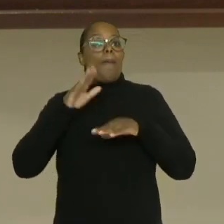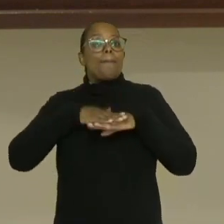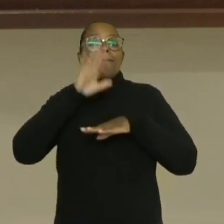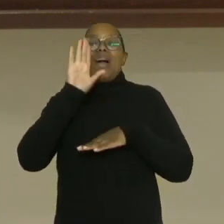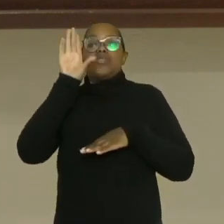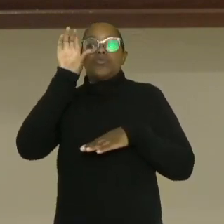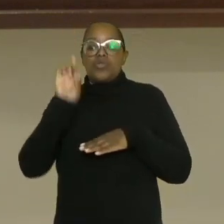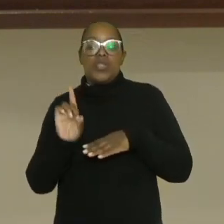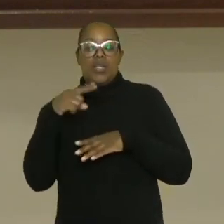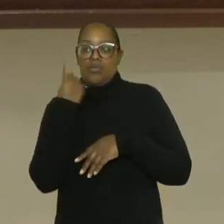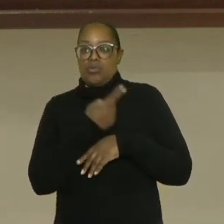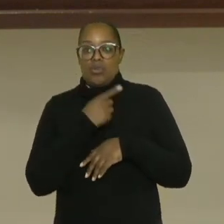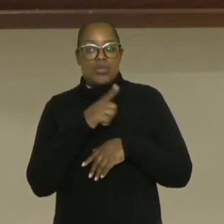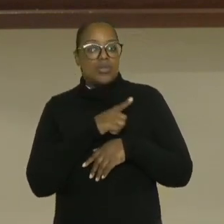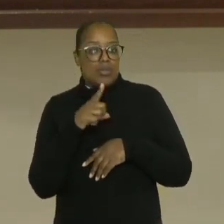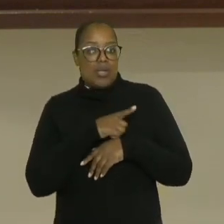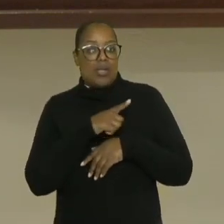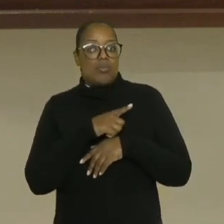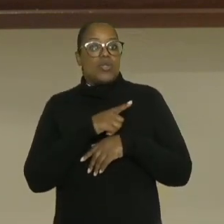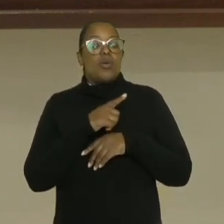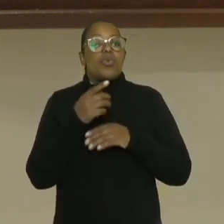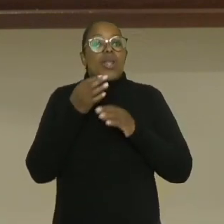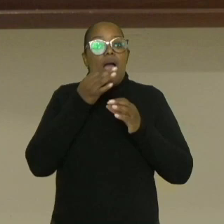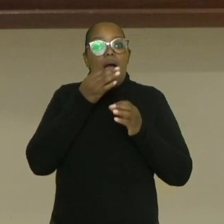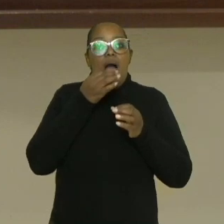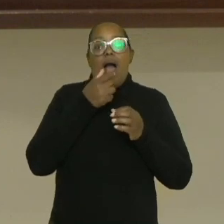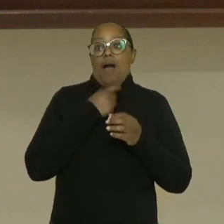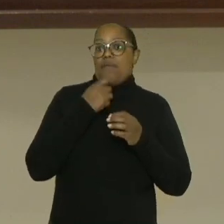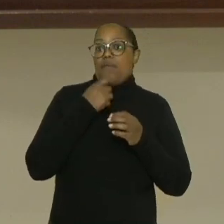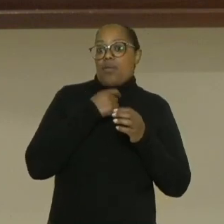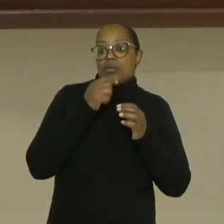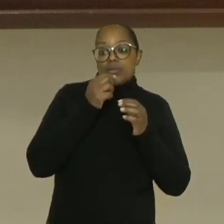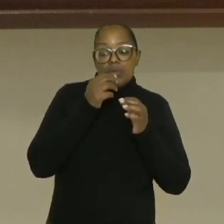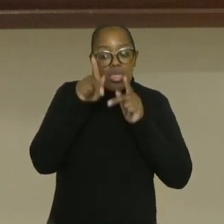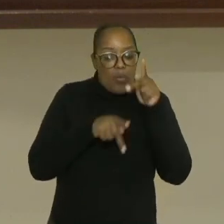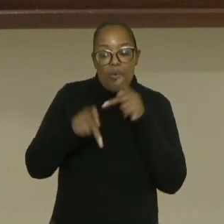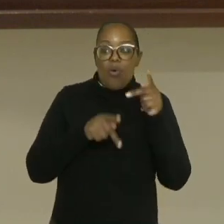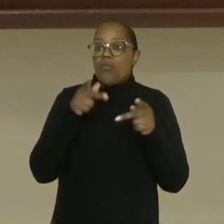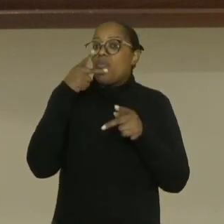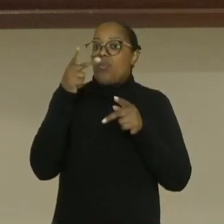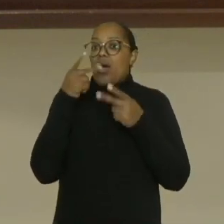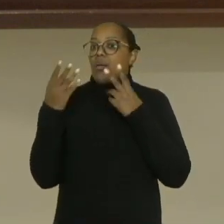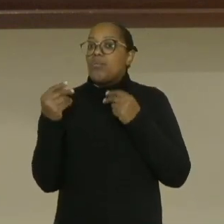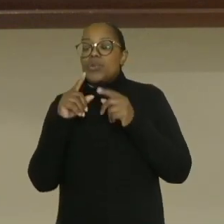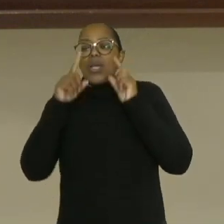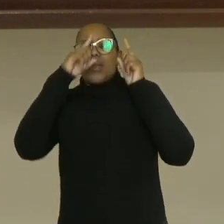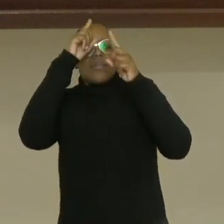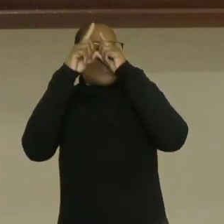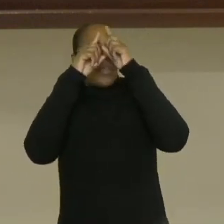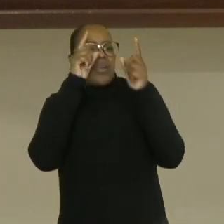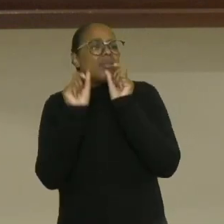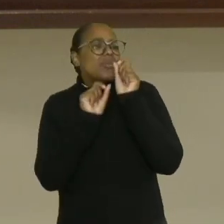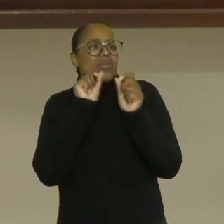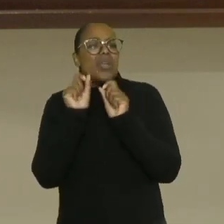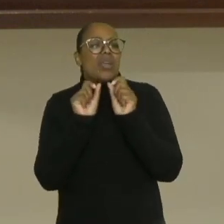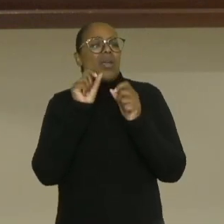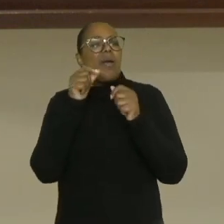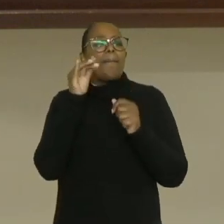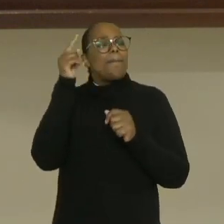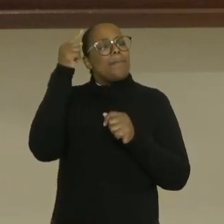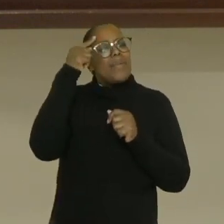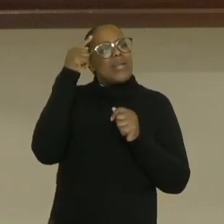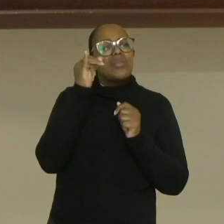mais democrática ela é, certo? E por que está sempre relacionada à ideia de democracia? Pensem num exemplo bem